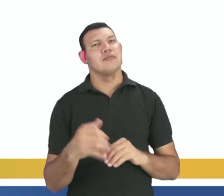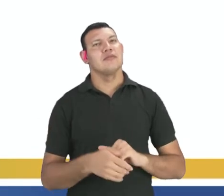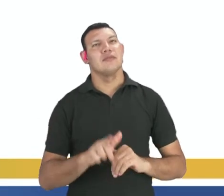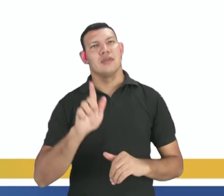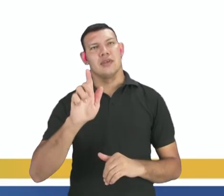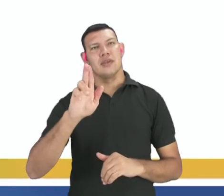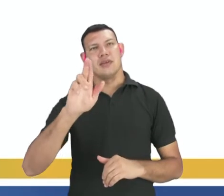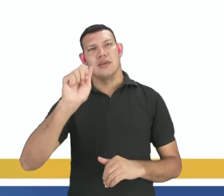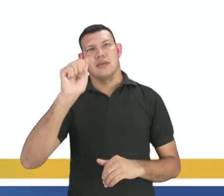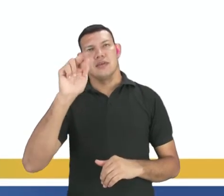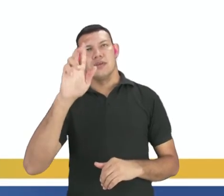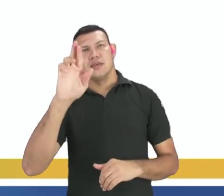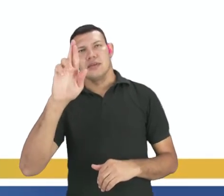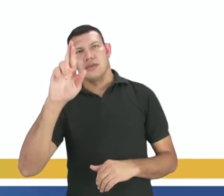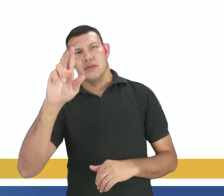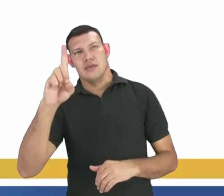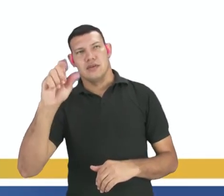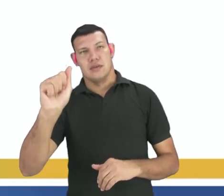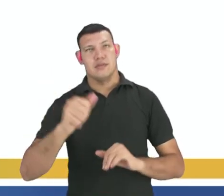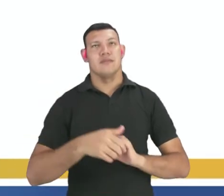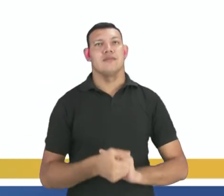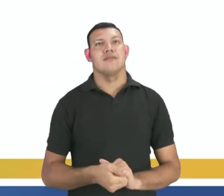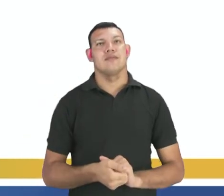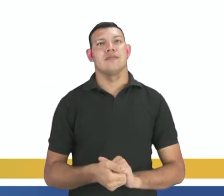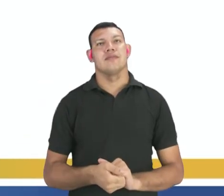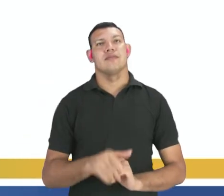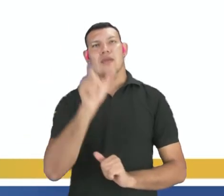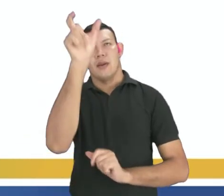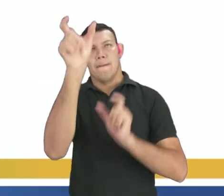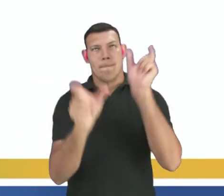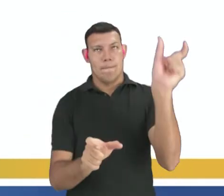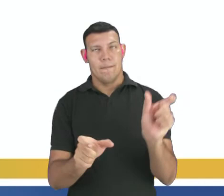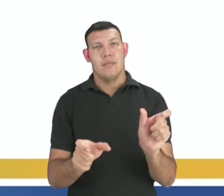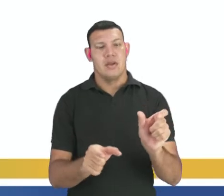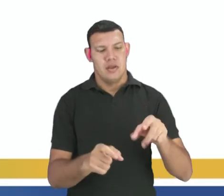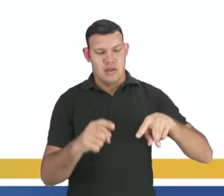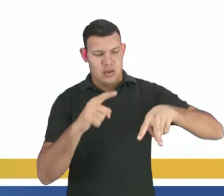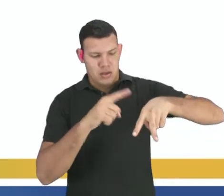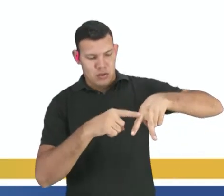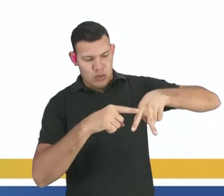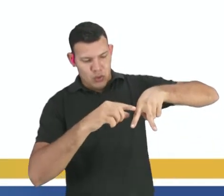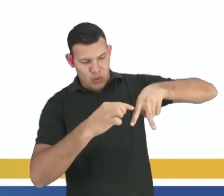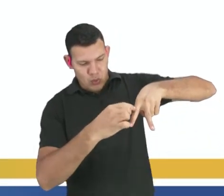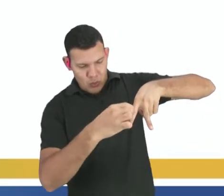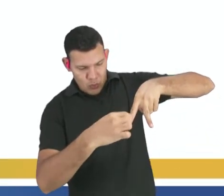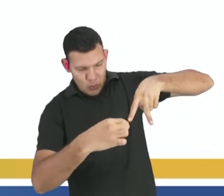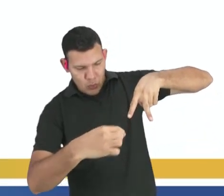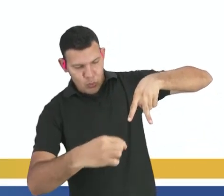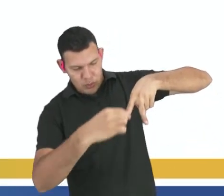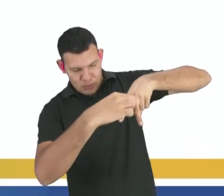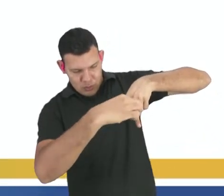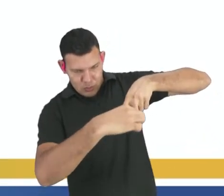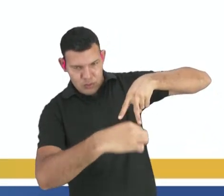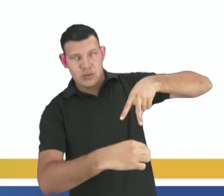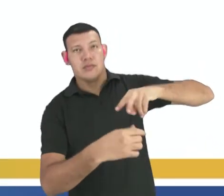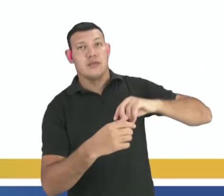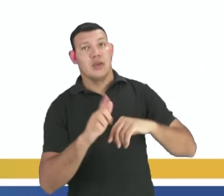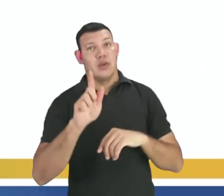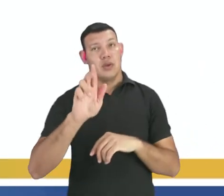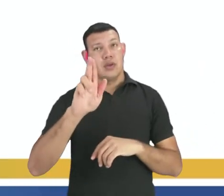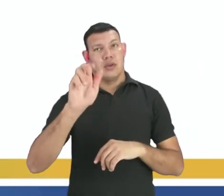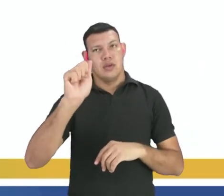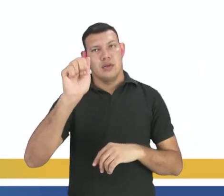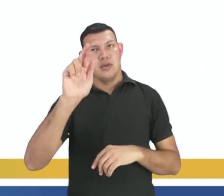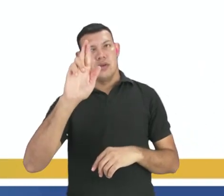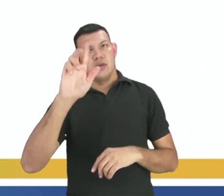vamos entender melhor. Os atletas com pernas mais longas devem investir na guarda. Para quem não sabe, a